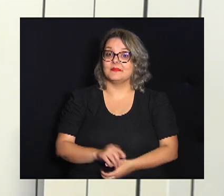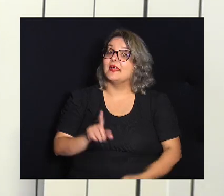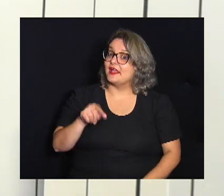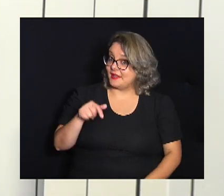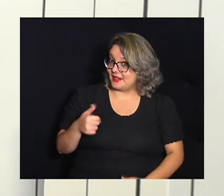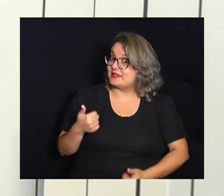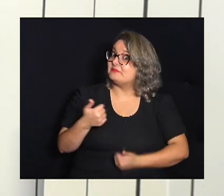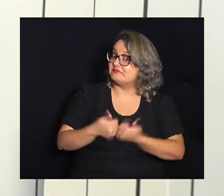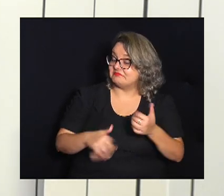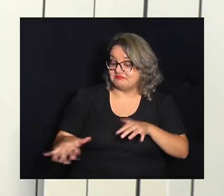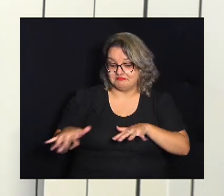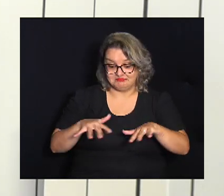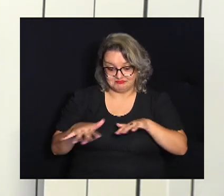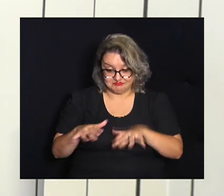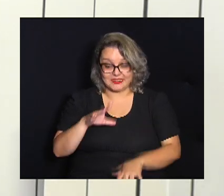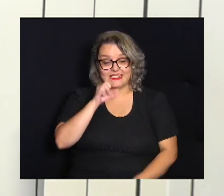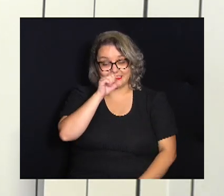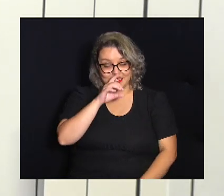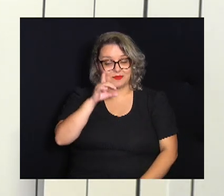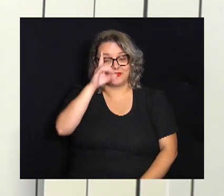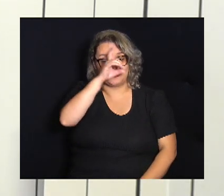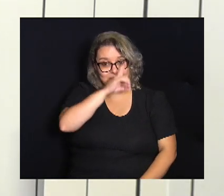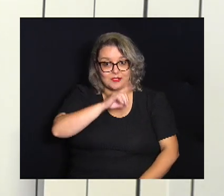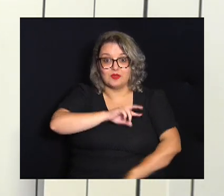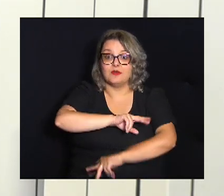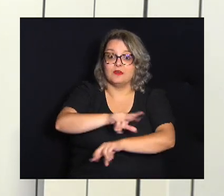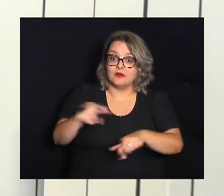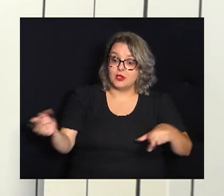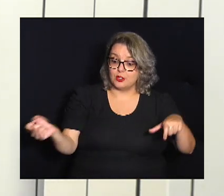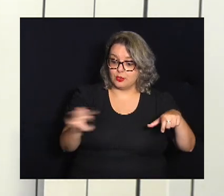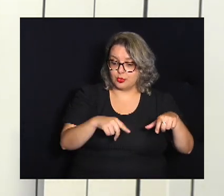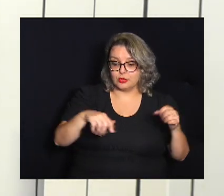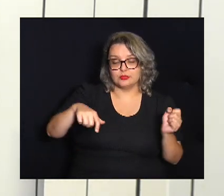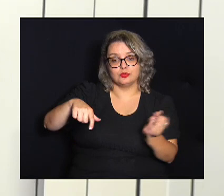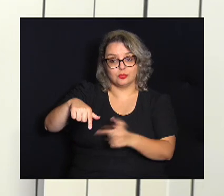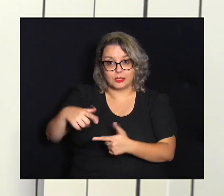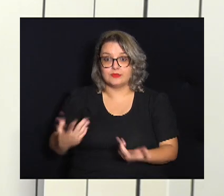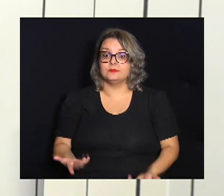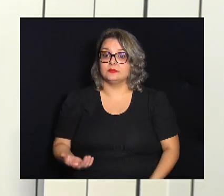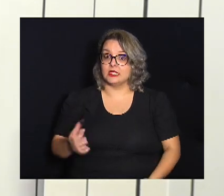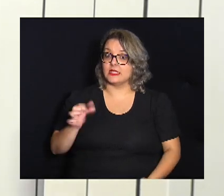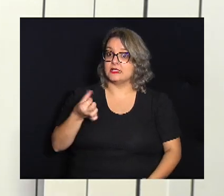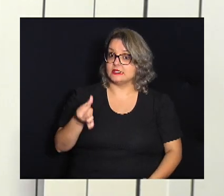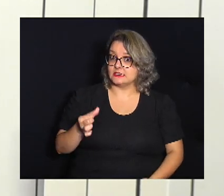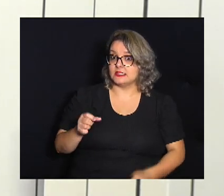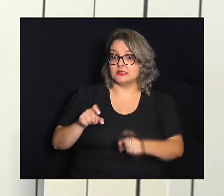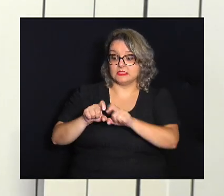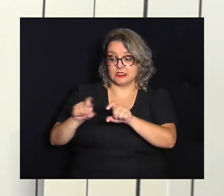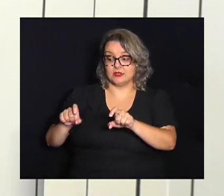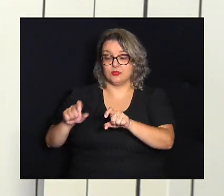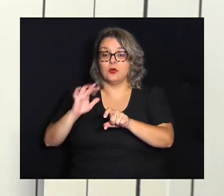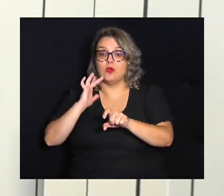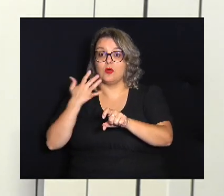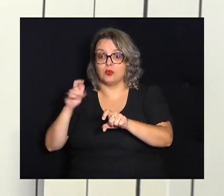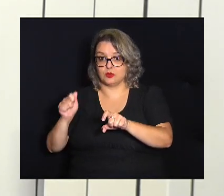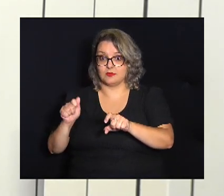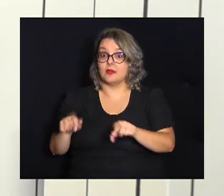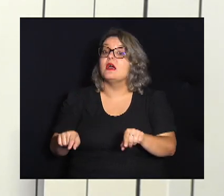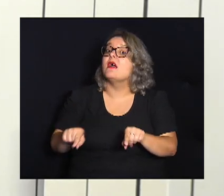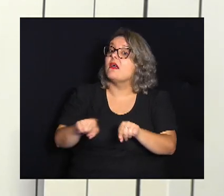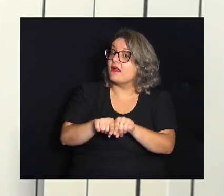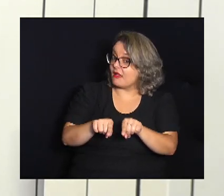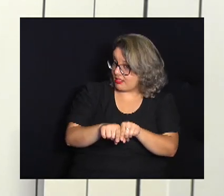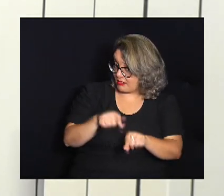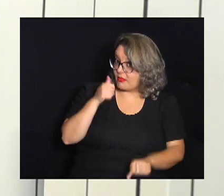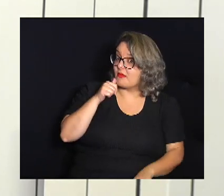Rodada agitada neste fim de semana com muitos gols pela 6ª rodada da Série Ouro A e as mulheres também entraram